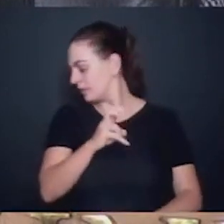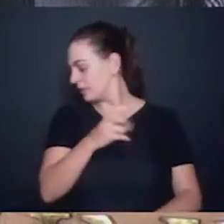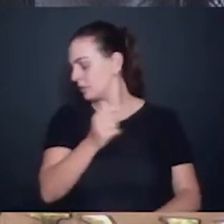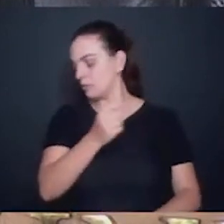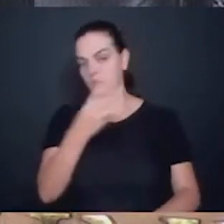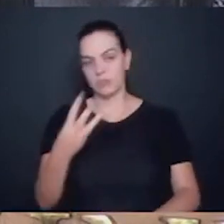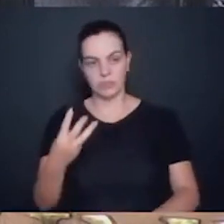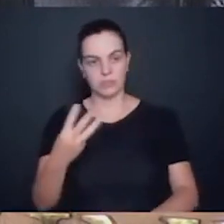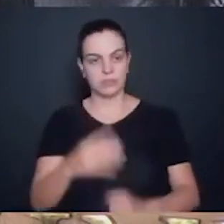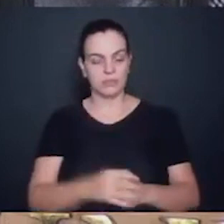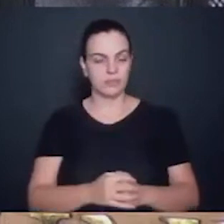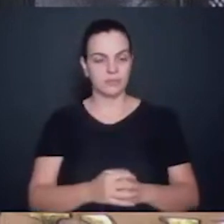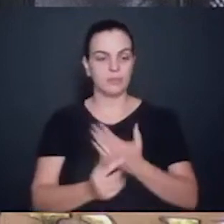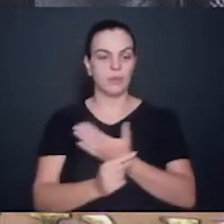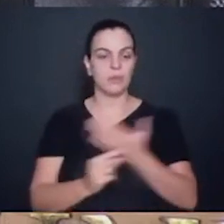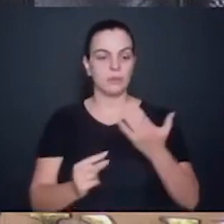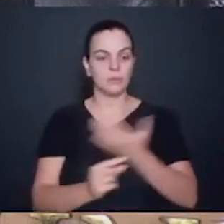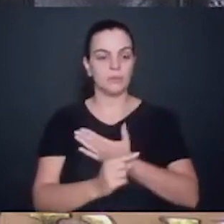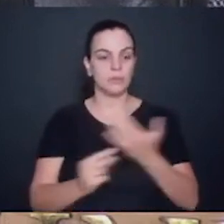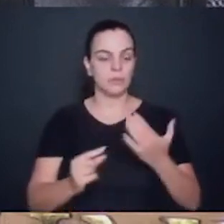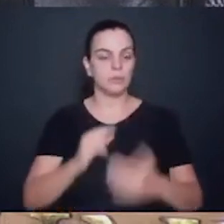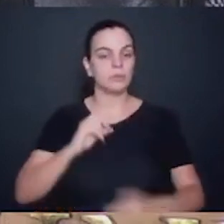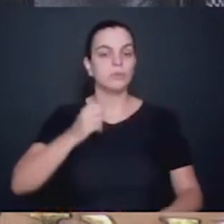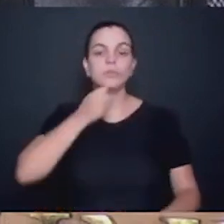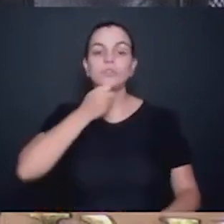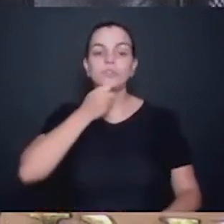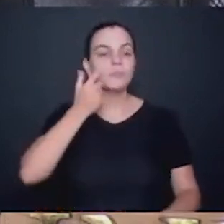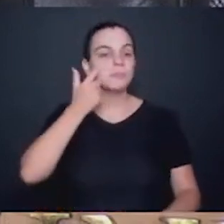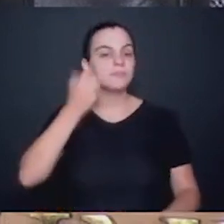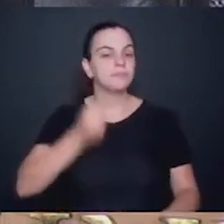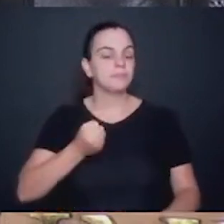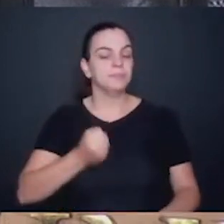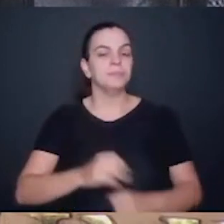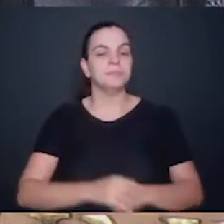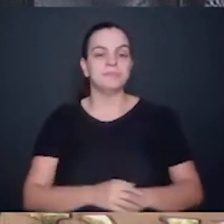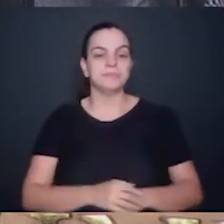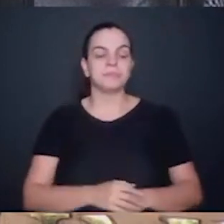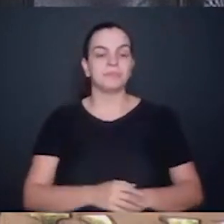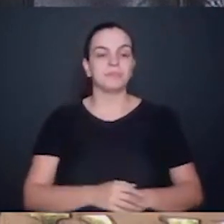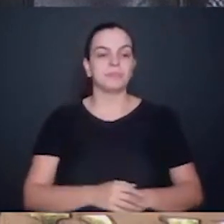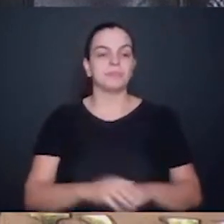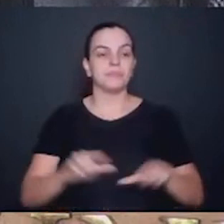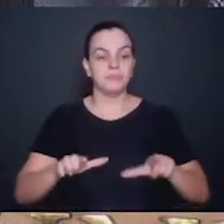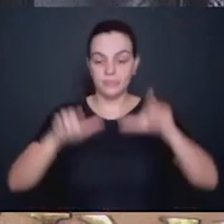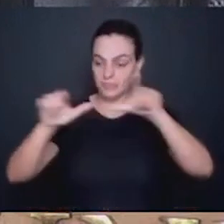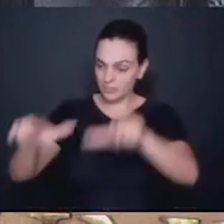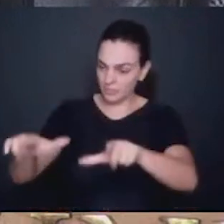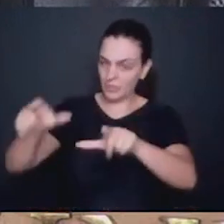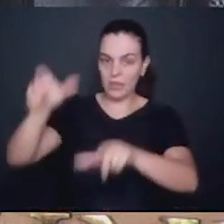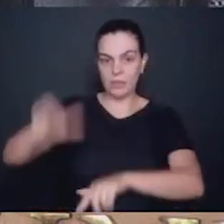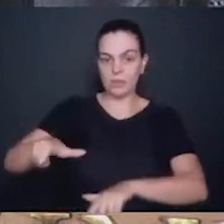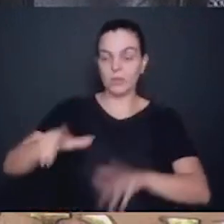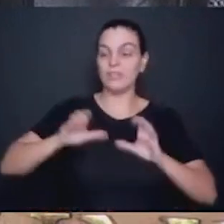115/15/2023, iniciativa, jornalista Márcio Barros, concede o título de cidadão honorário de Curitiba